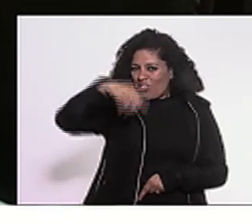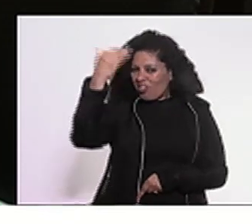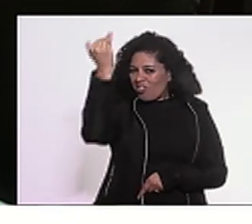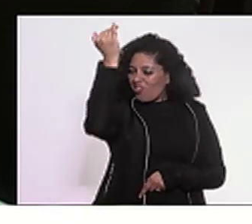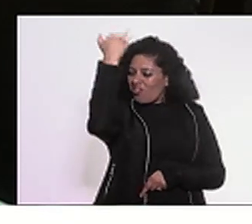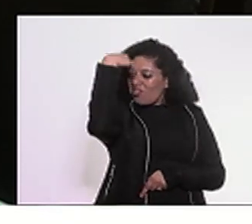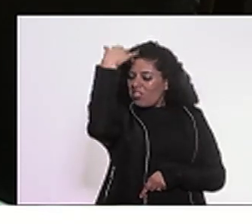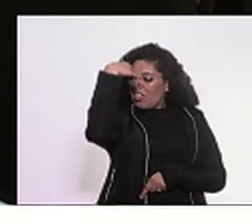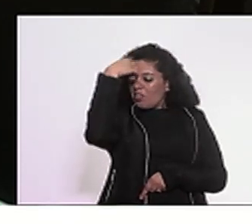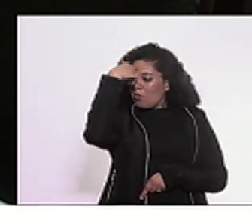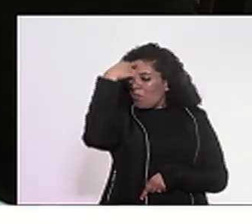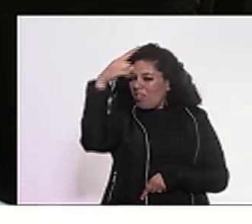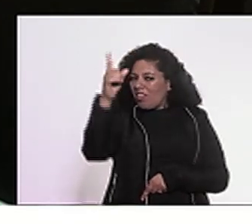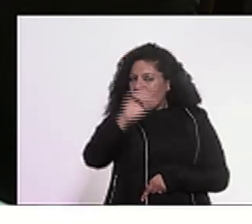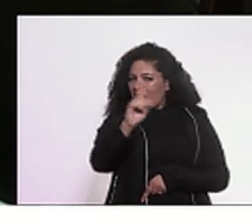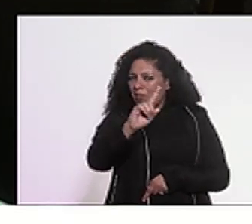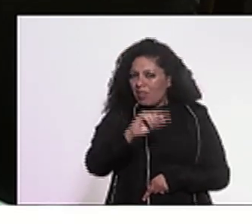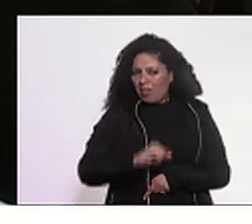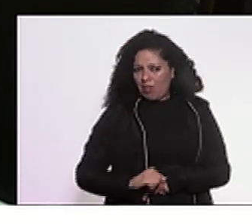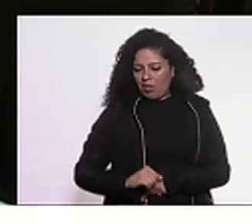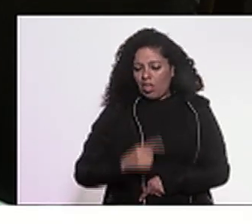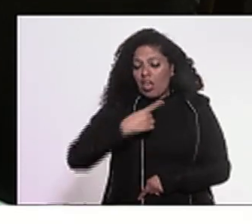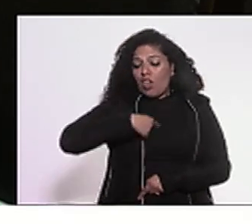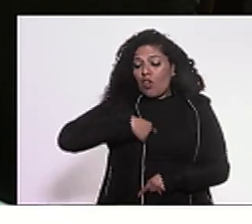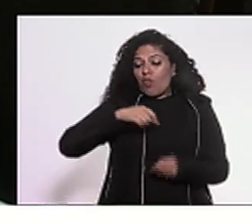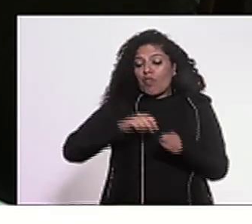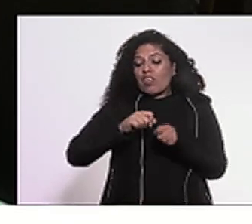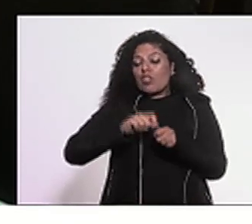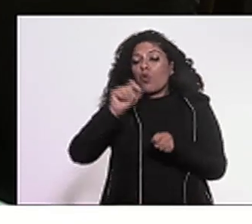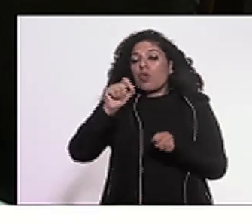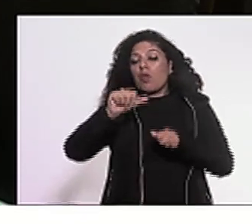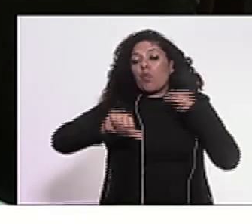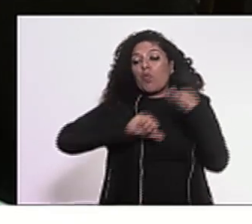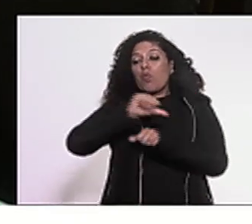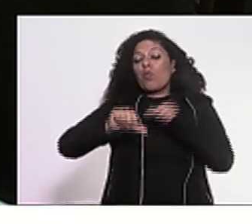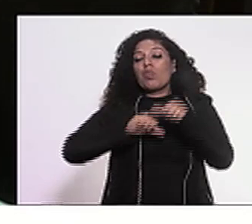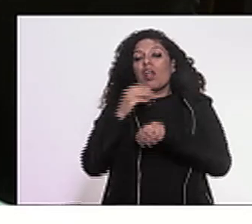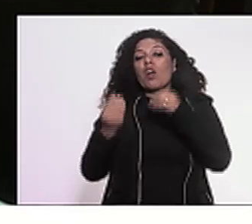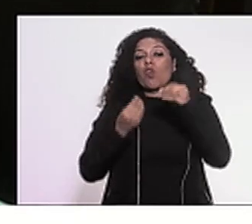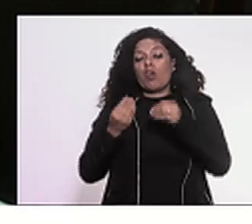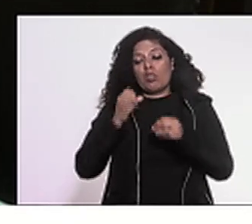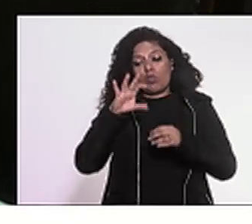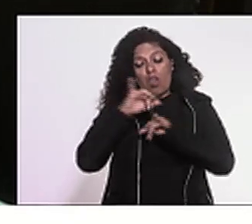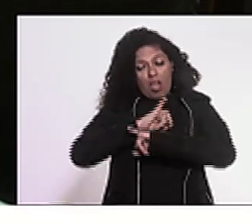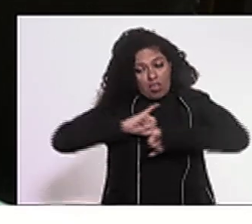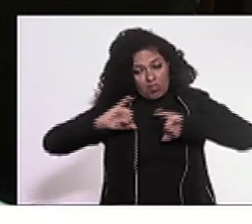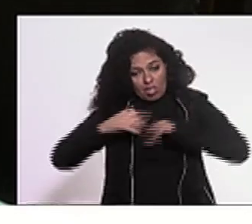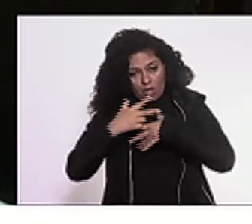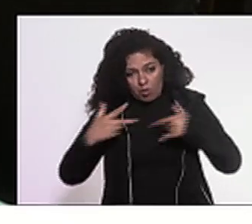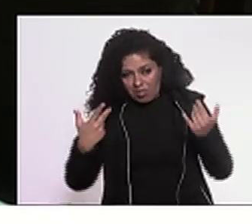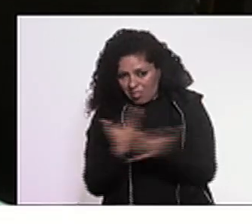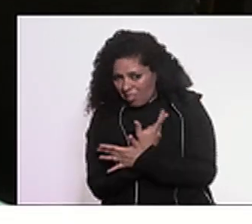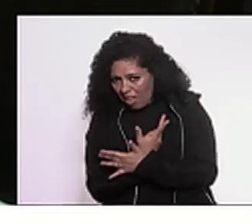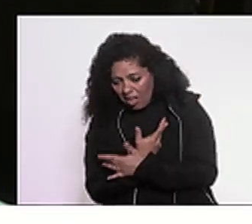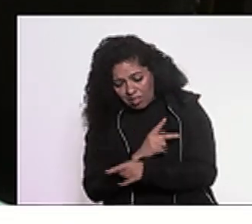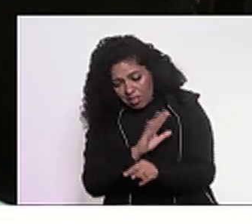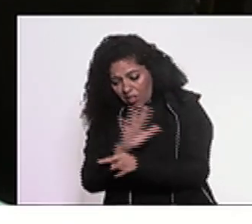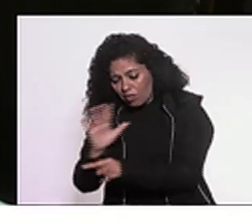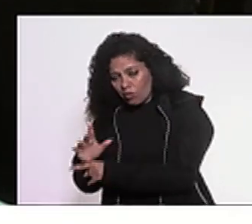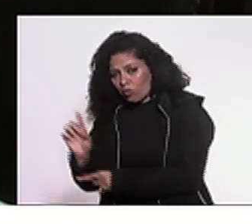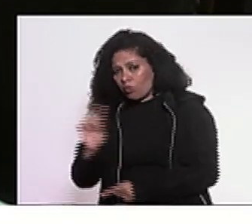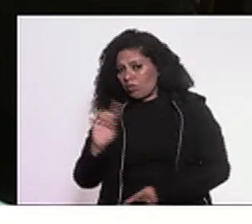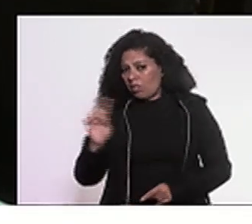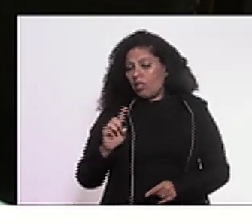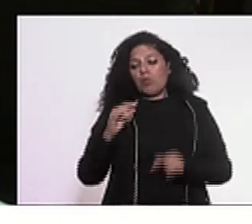o que nós estamos fazendo para ajudar e para salvar isso. Porque só denunciar não interessa. Então, eu estou assim,